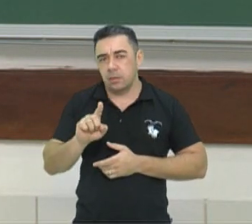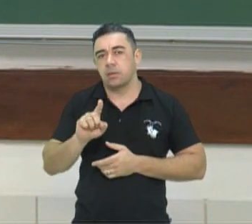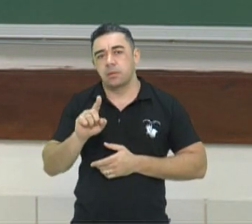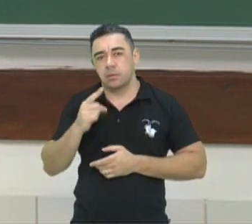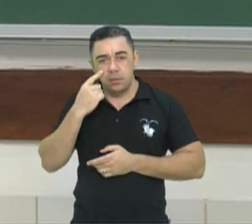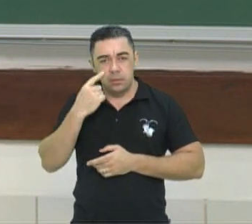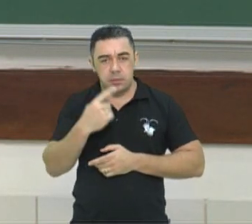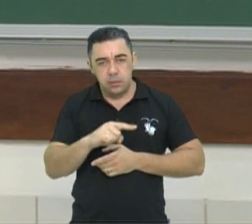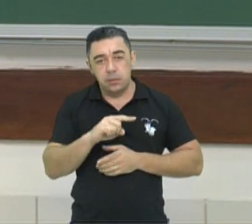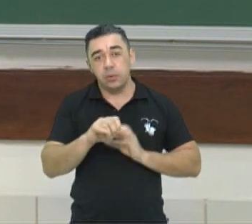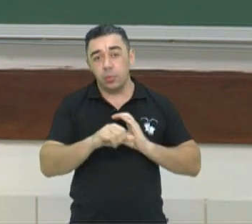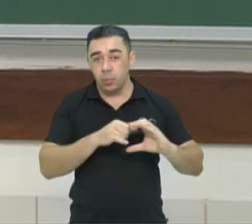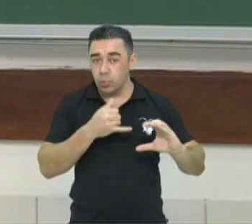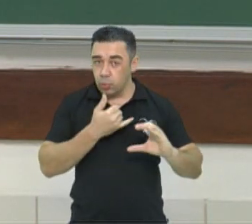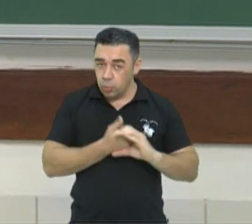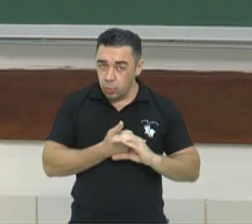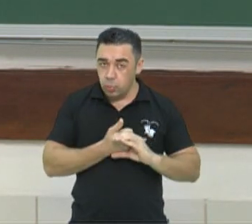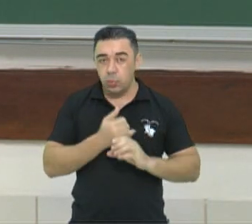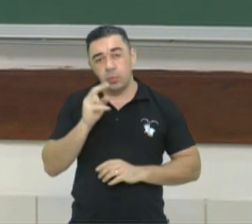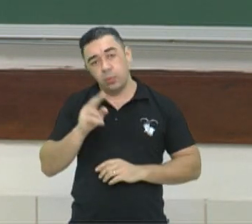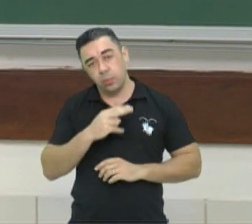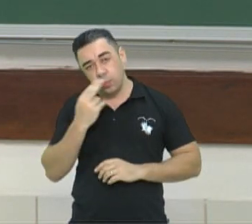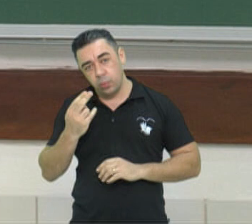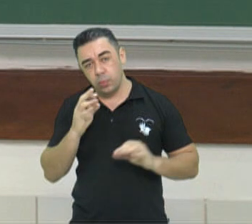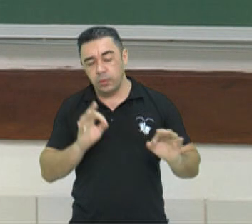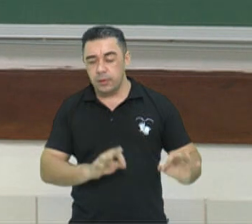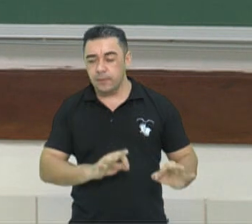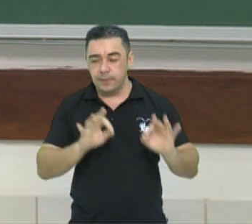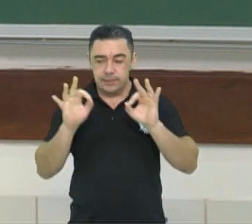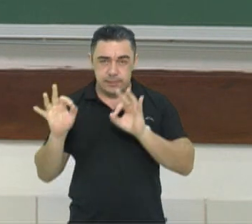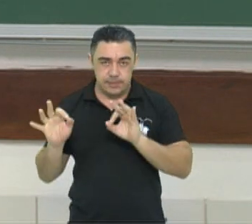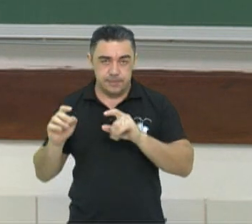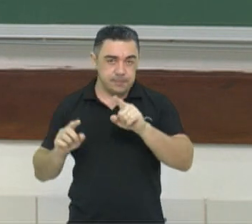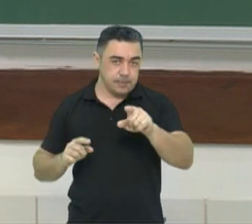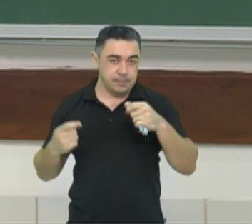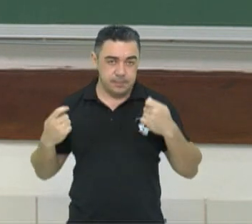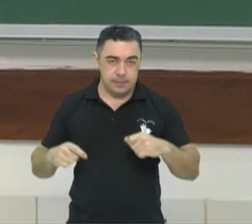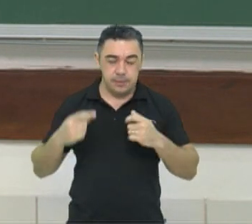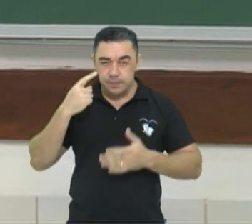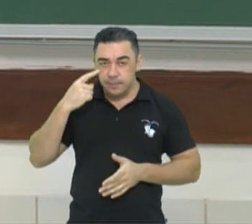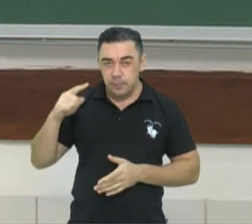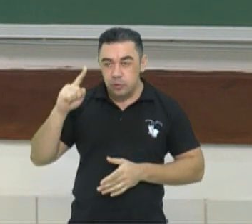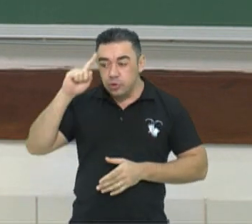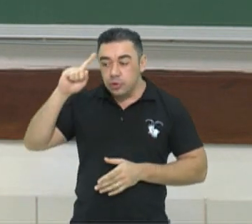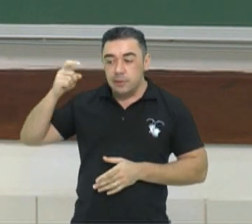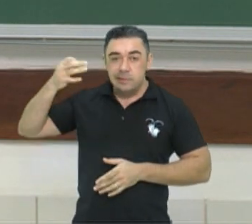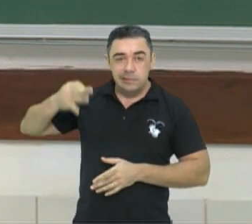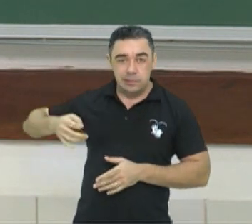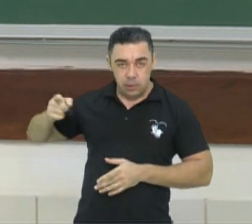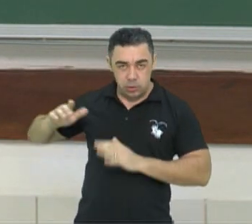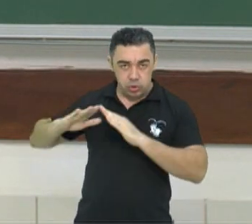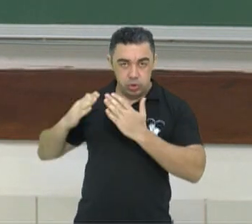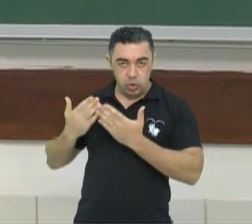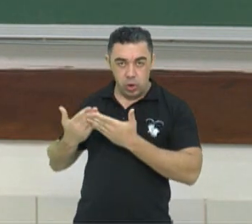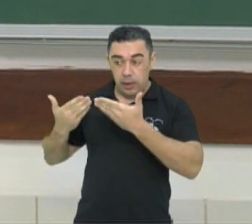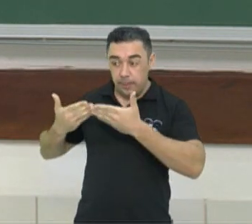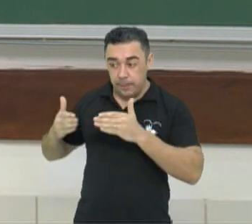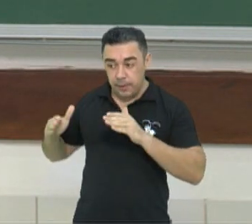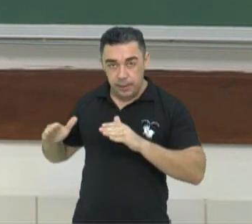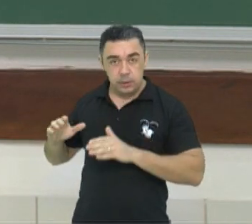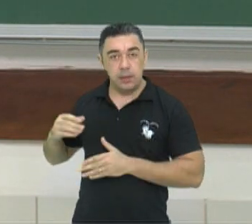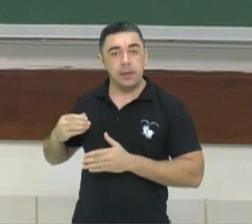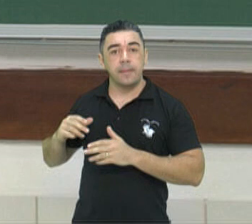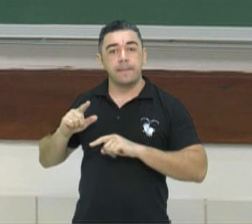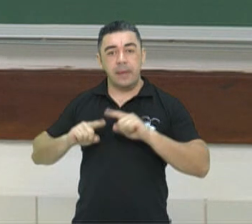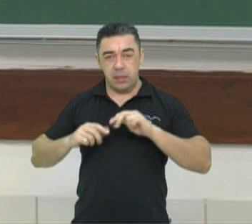nos acompanhando aqui pela televisão, pelo YouTube, você precisa ver os dias que a sua escola está aberta,